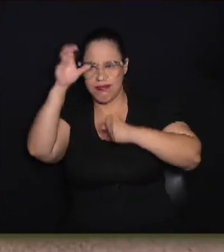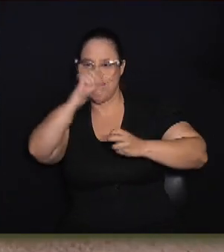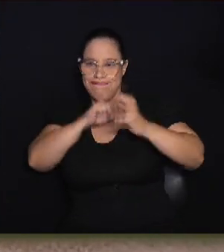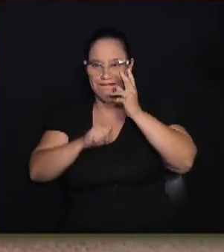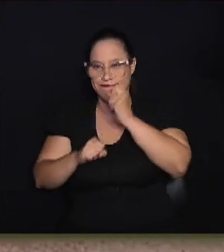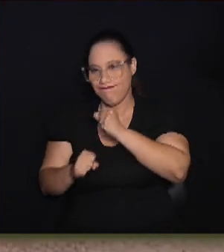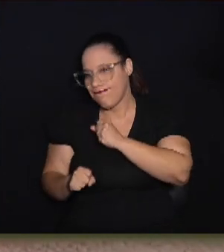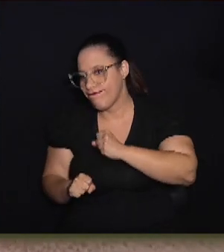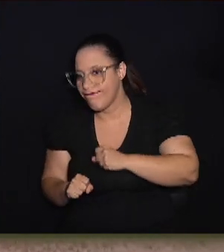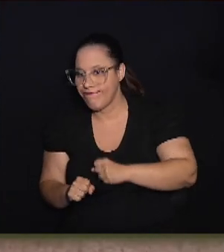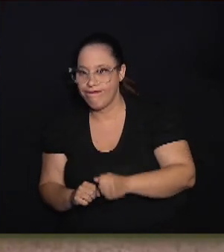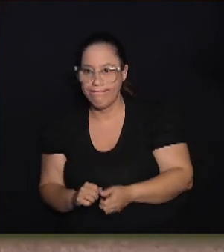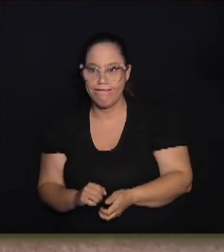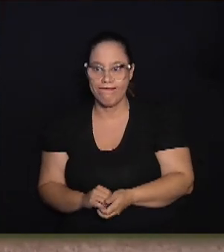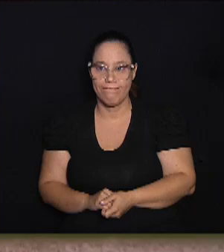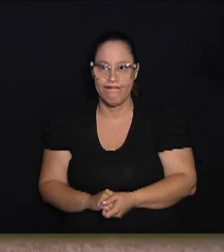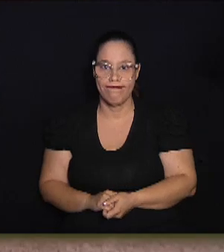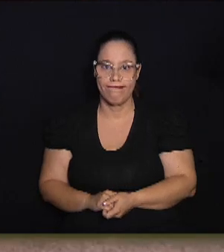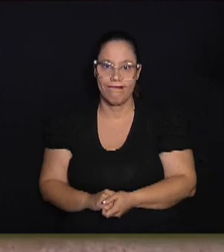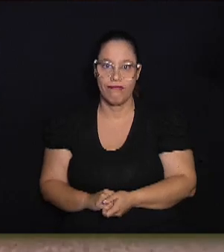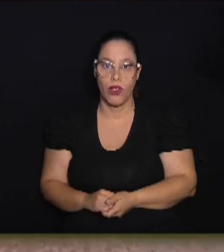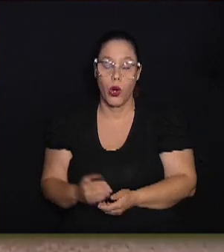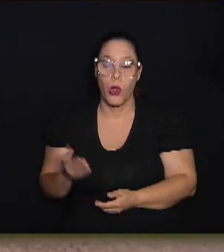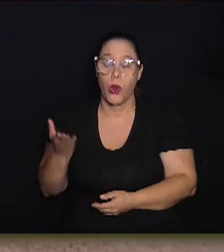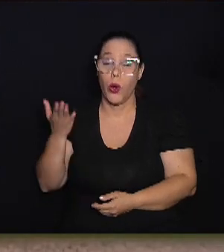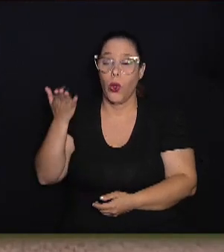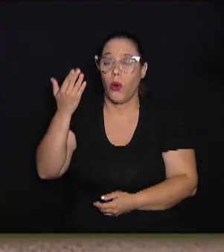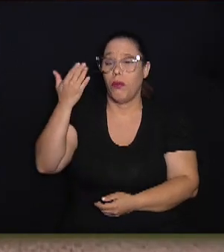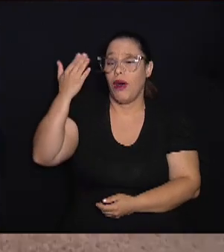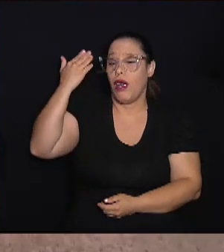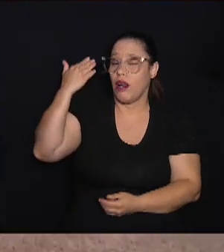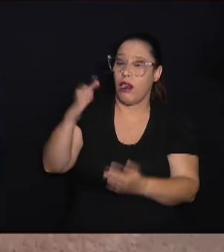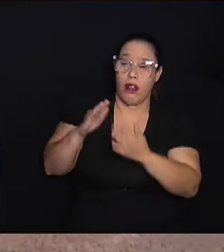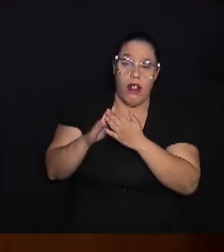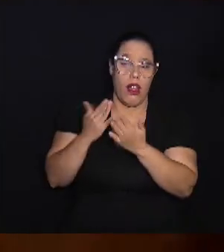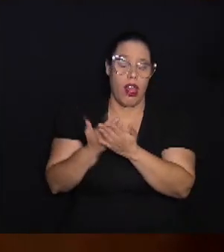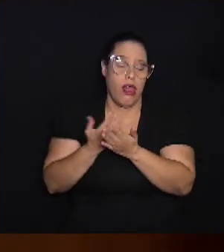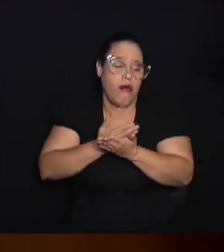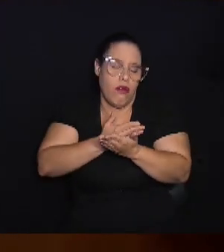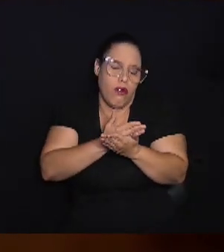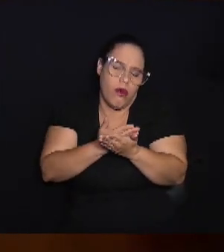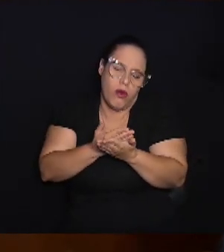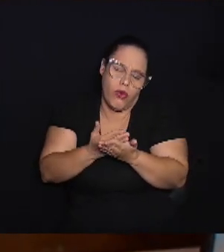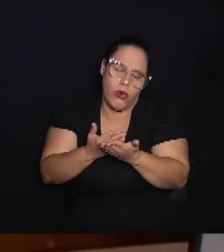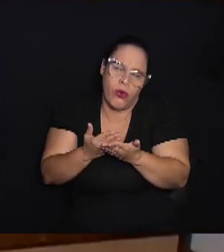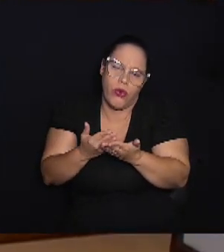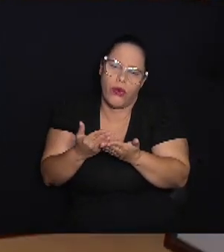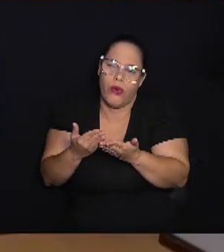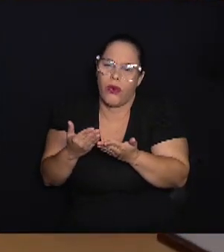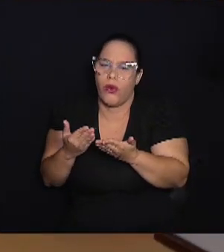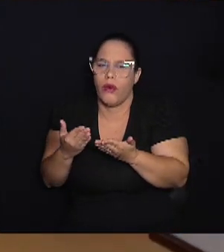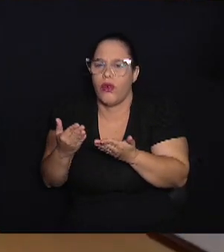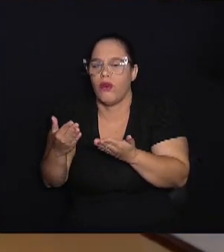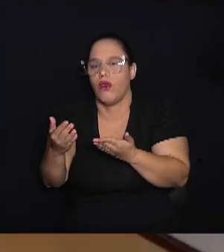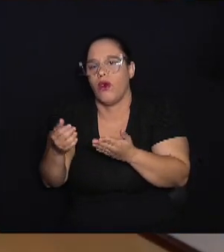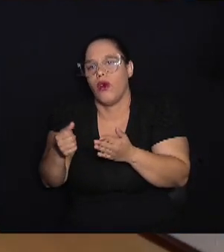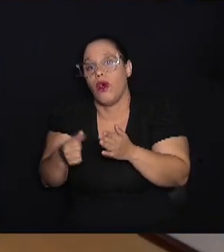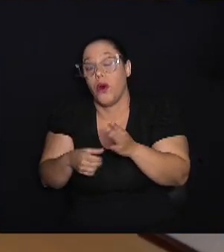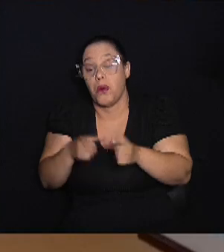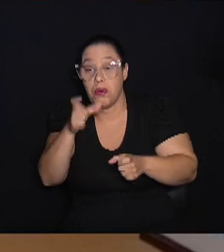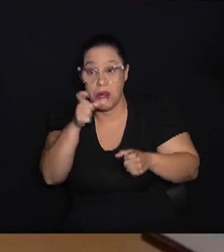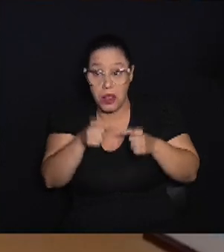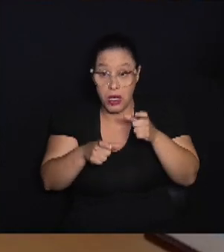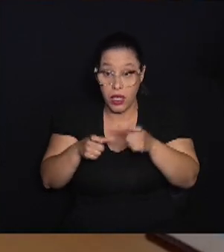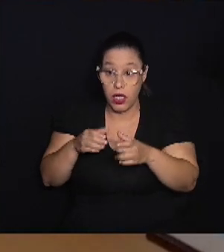bastante. A gente aprende o passado da escola, como foi os princípios da